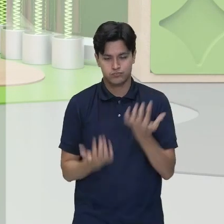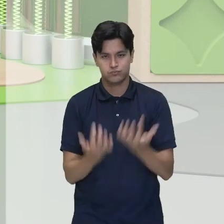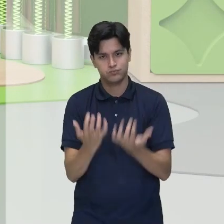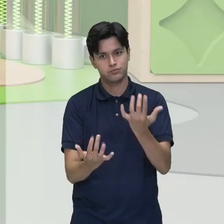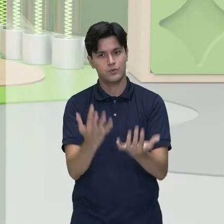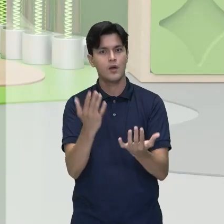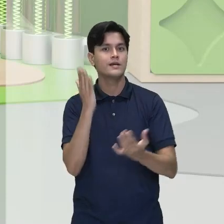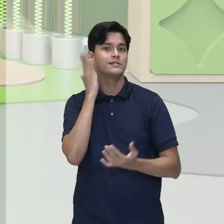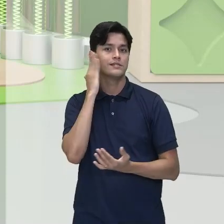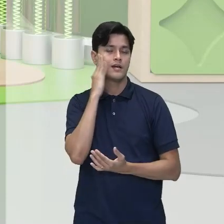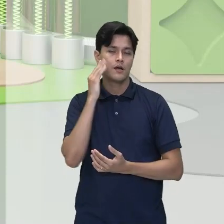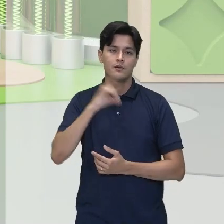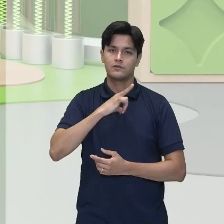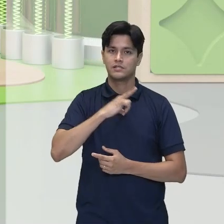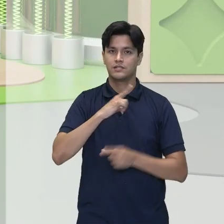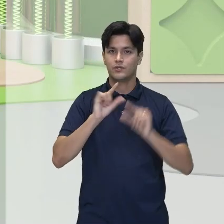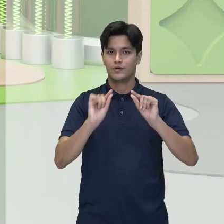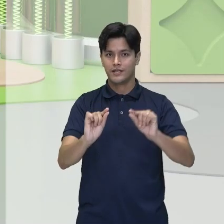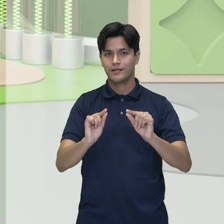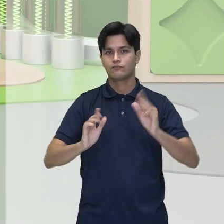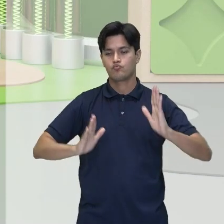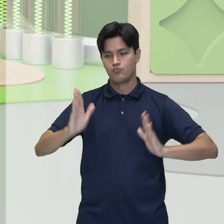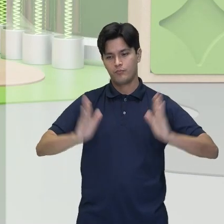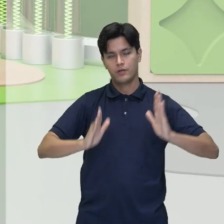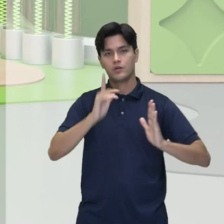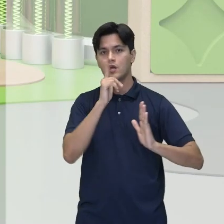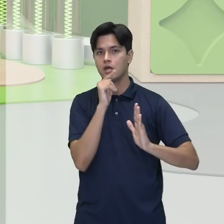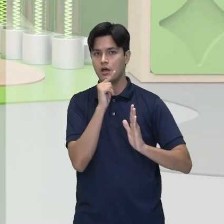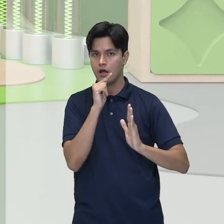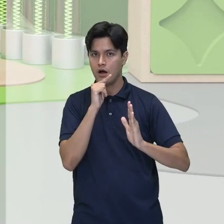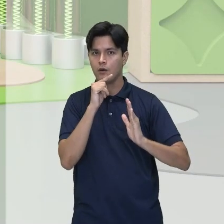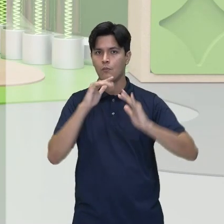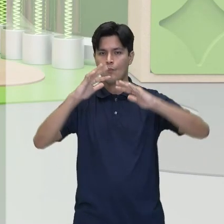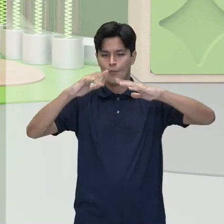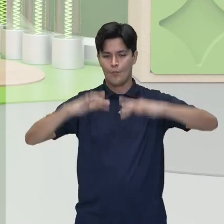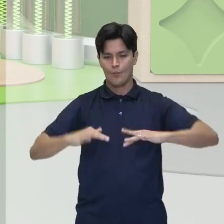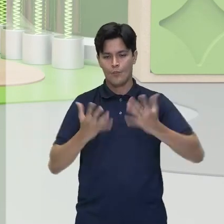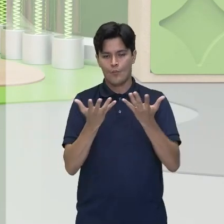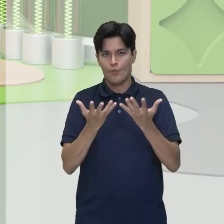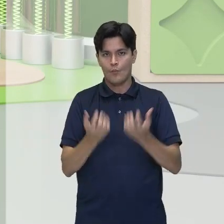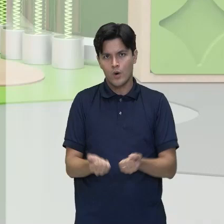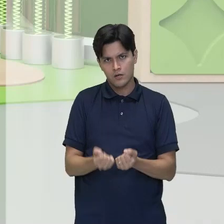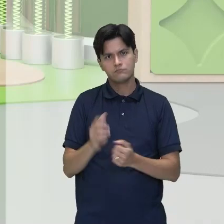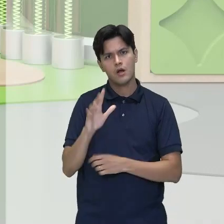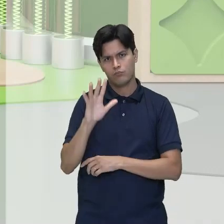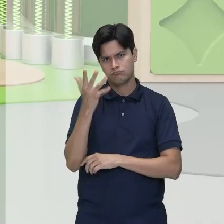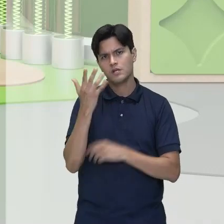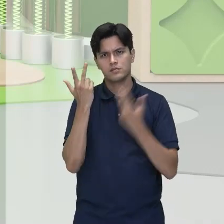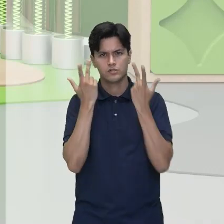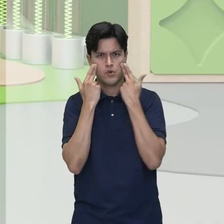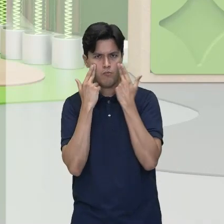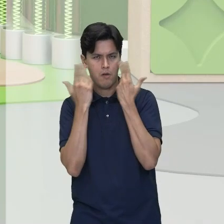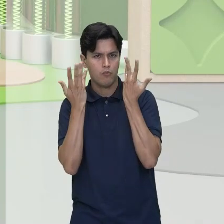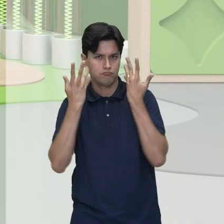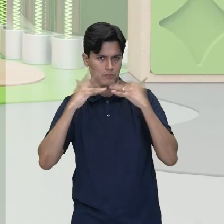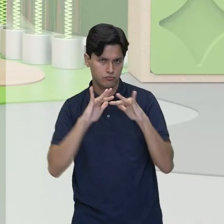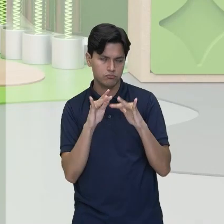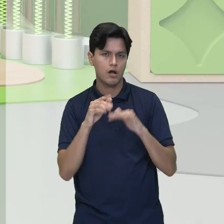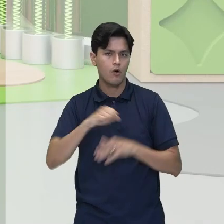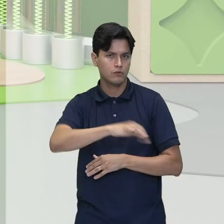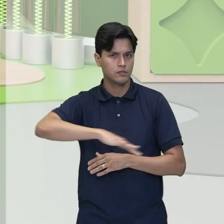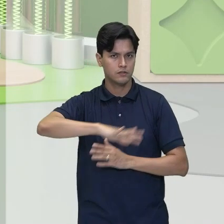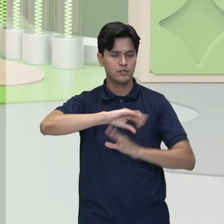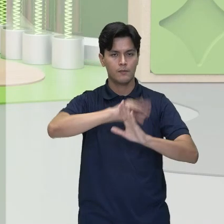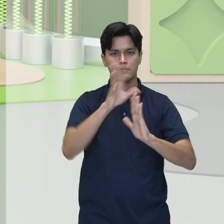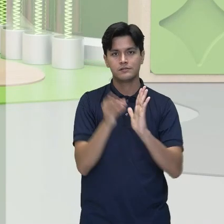das secas, do período de seca, que é comum, que acontece realmente na nossa região, esses períodos, mas também é possível